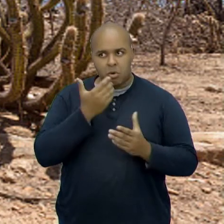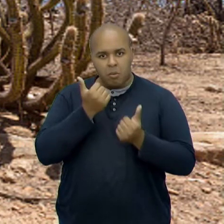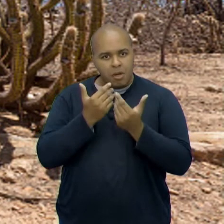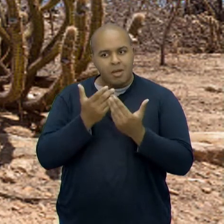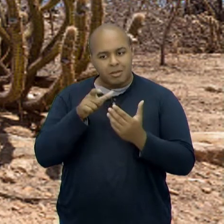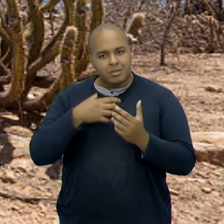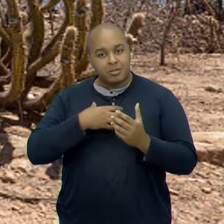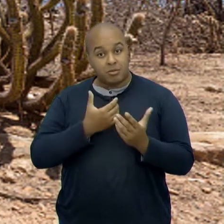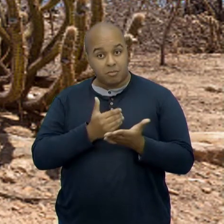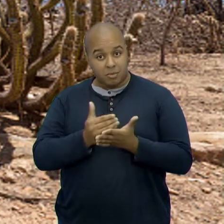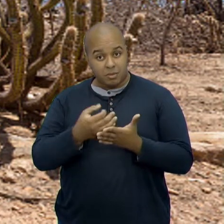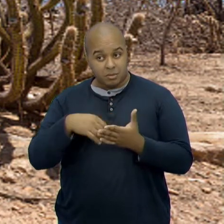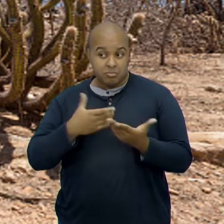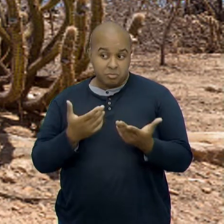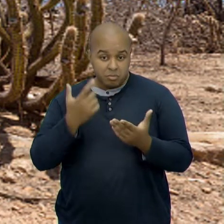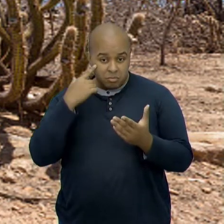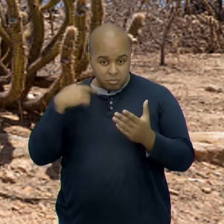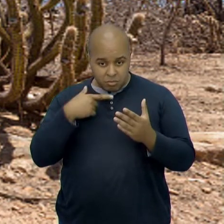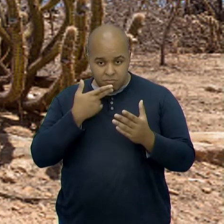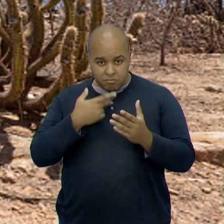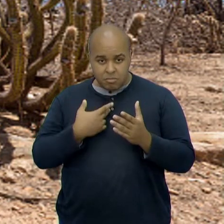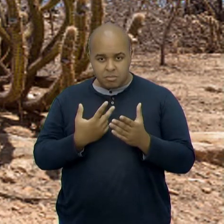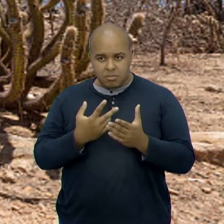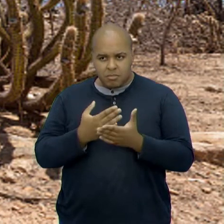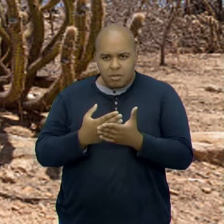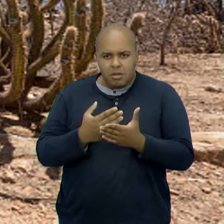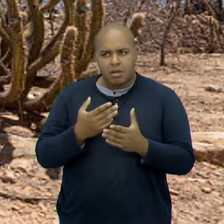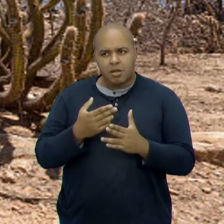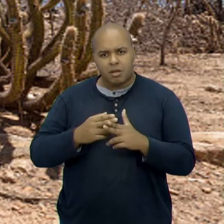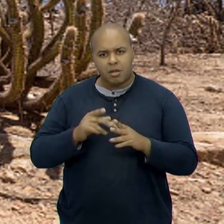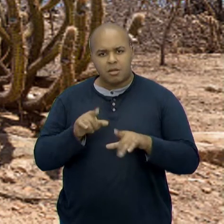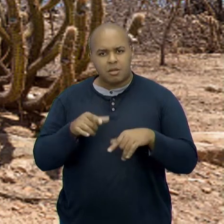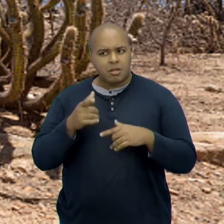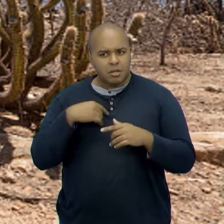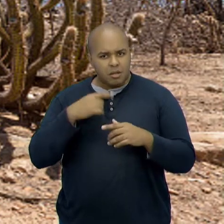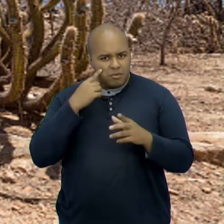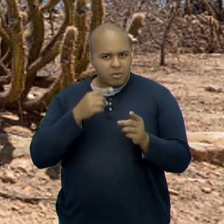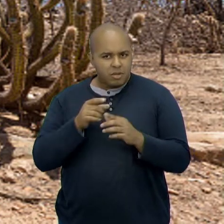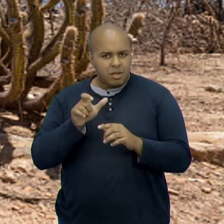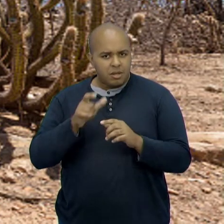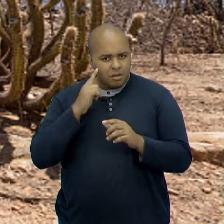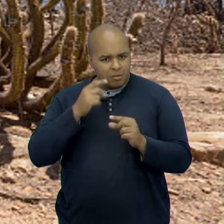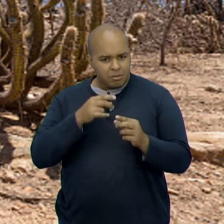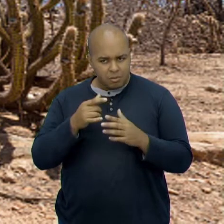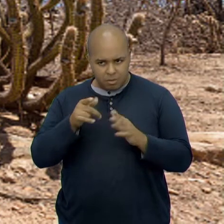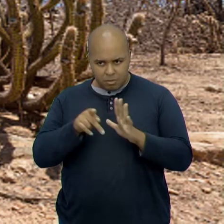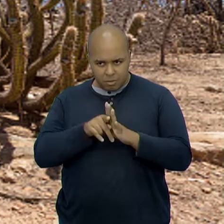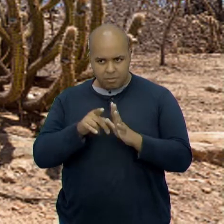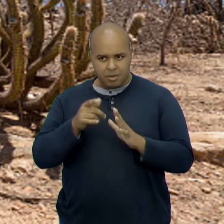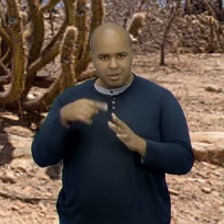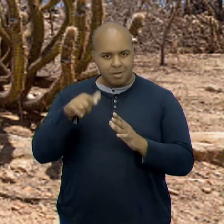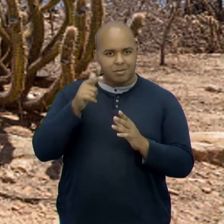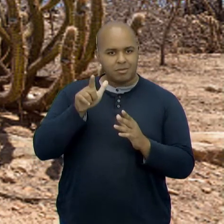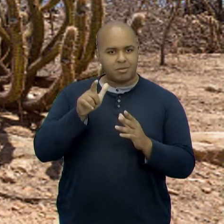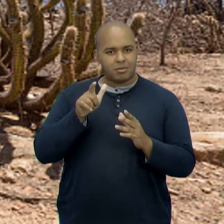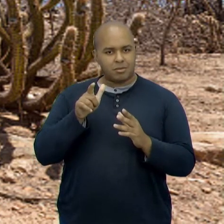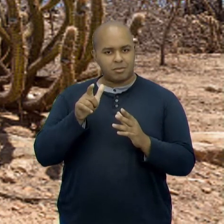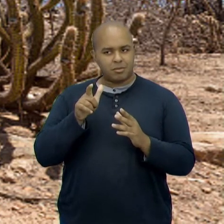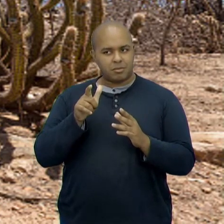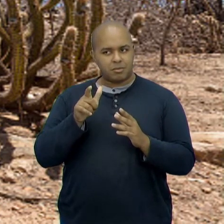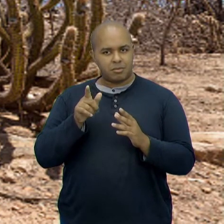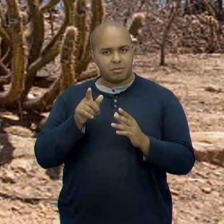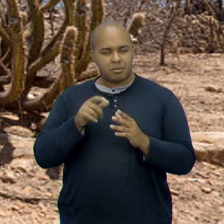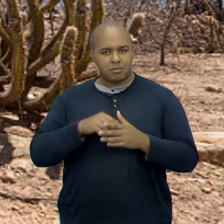assim que começa mesmo, tá? Então o cara tinha uma vaquinha ali e ele estava vendendo aquela vaquinha para poder